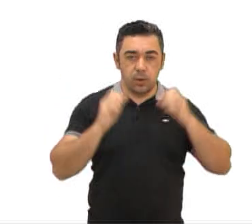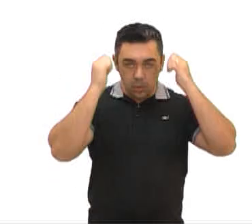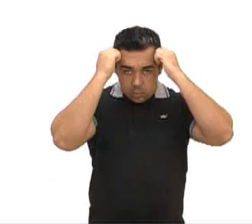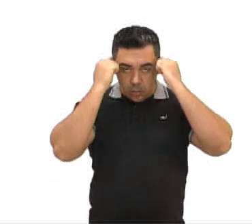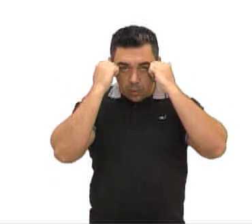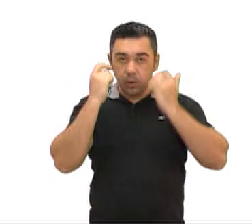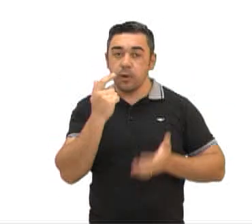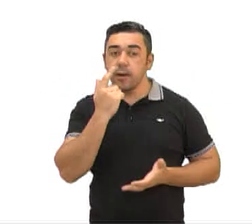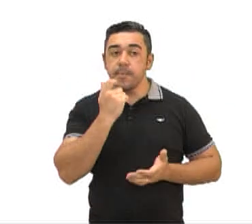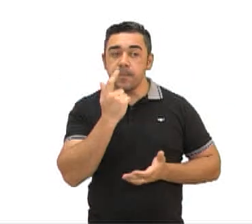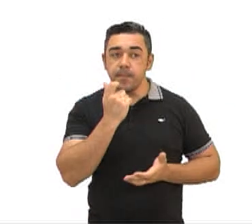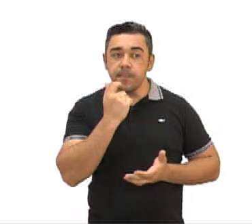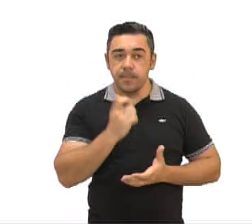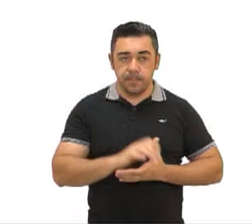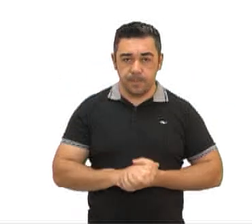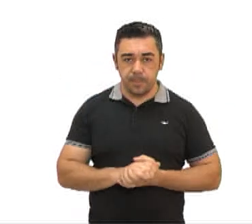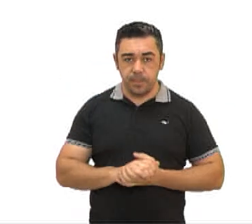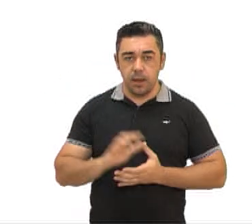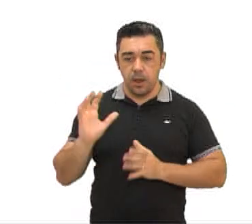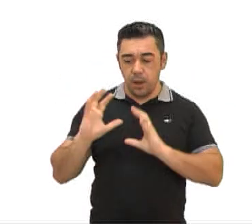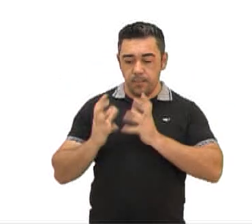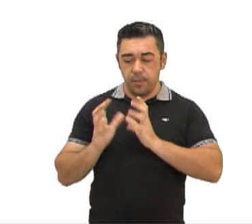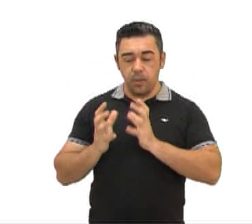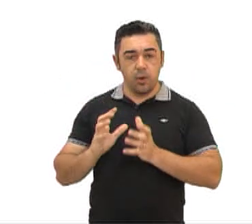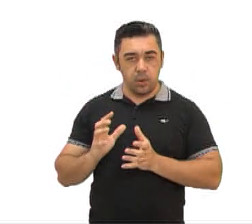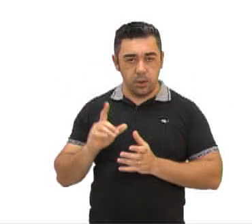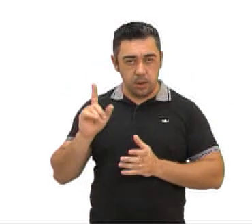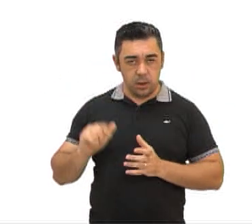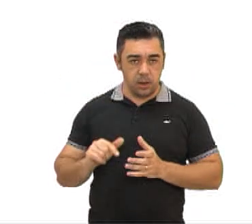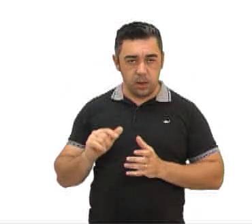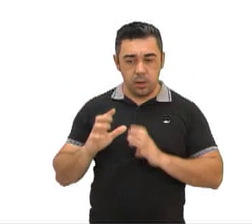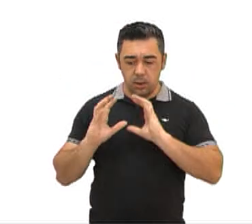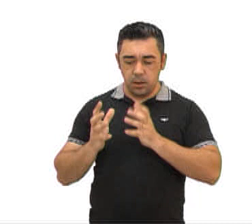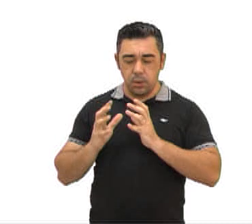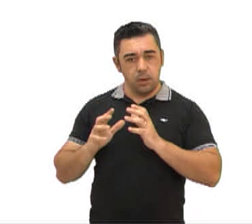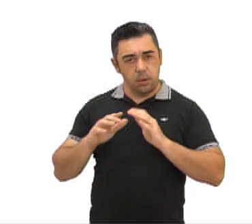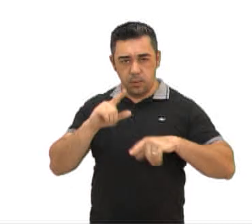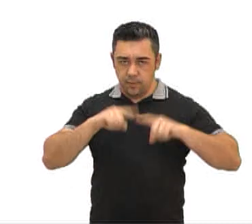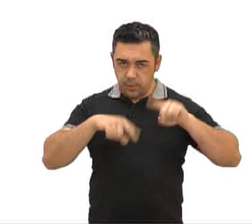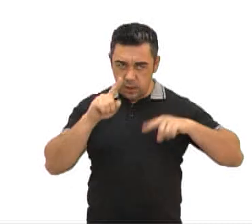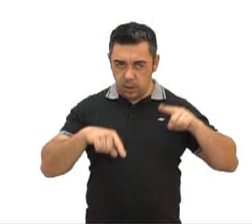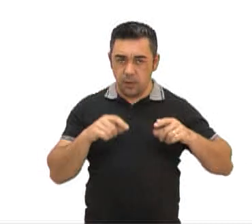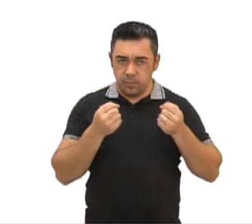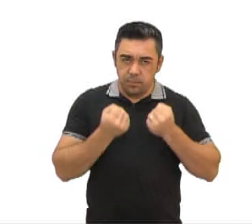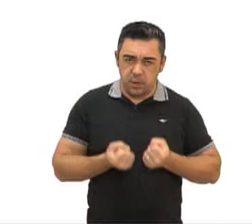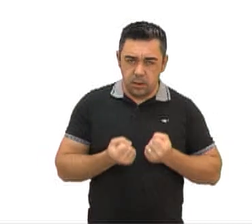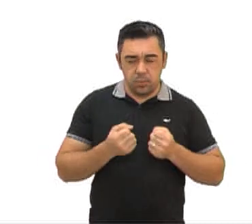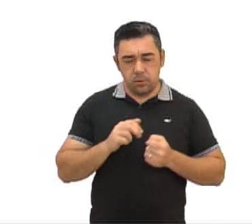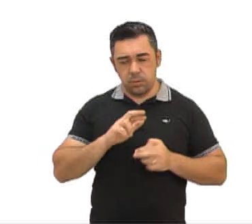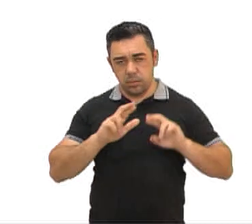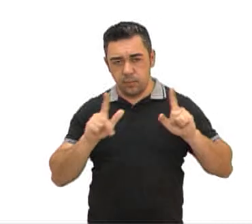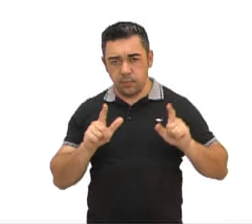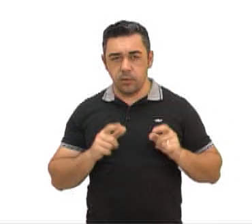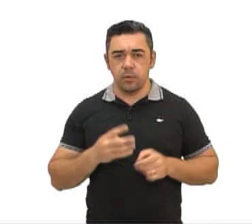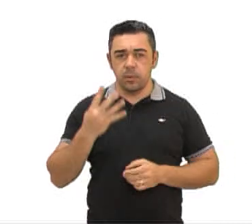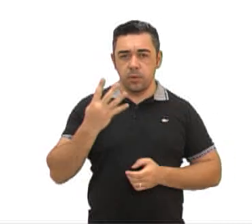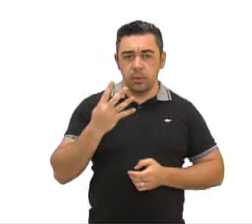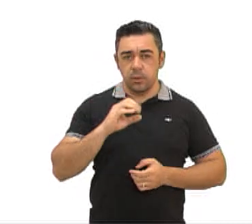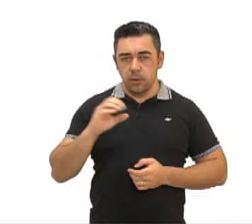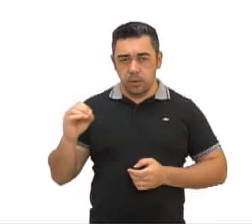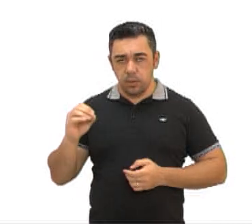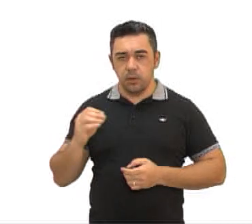cor vermelha. A bola usada no jogo apresenta massa variável, peso variável, entre